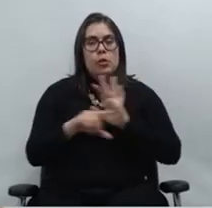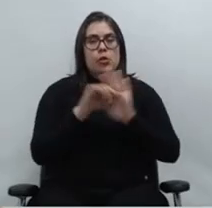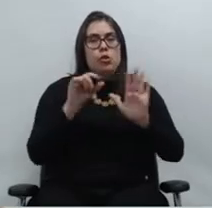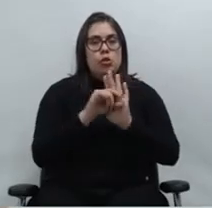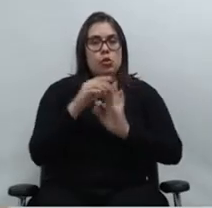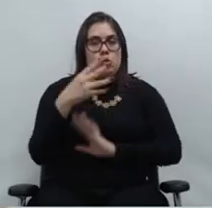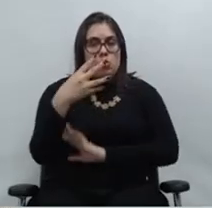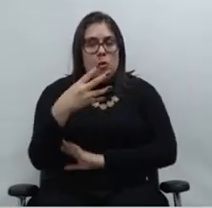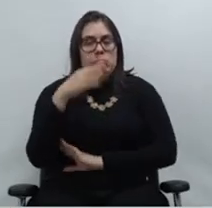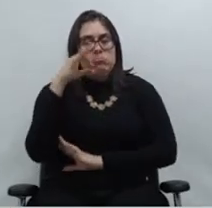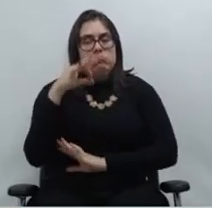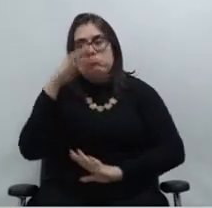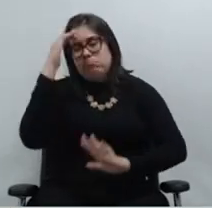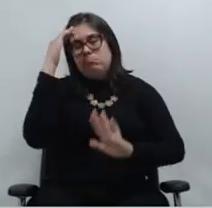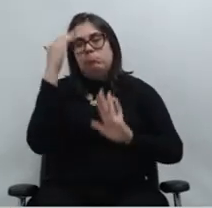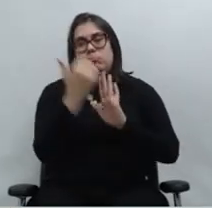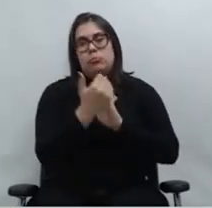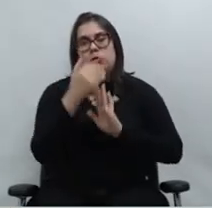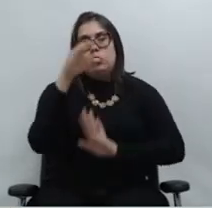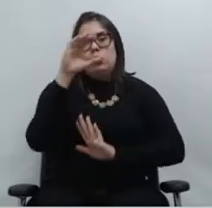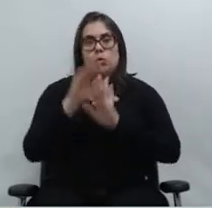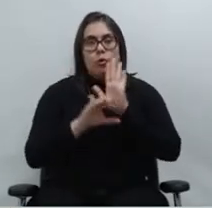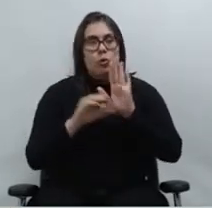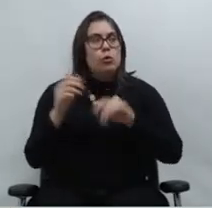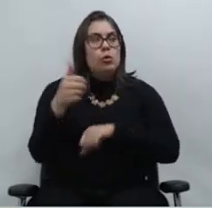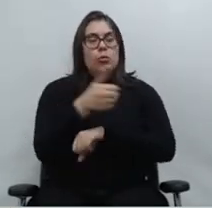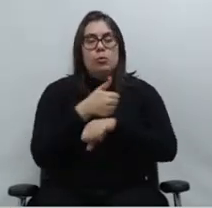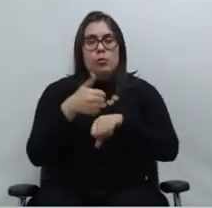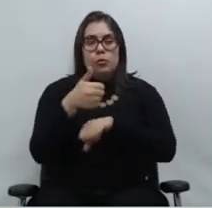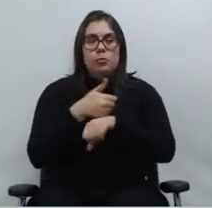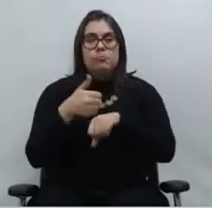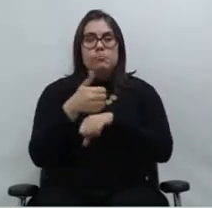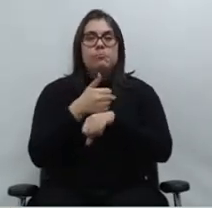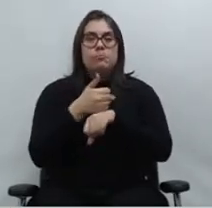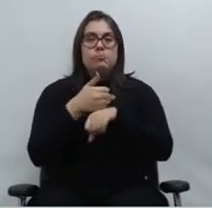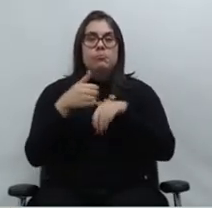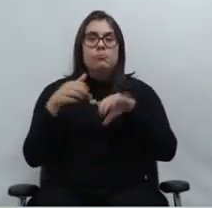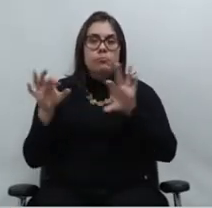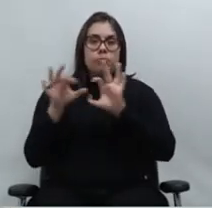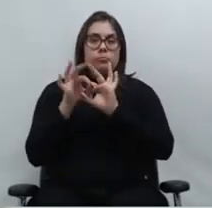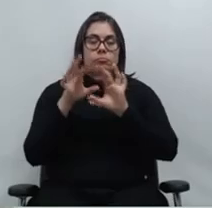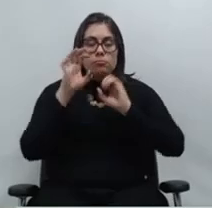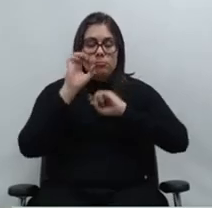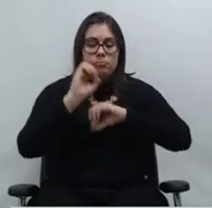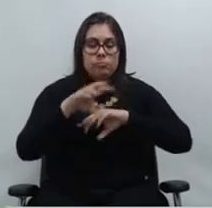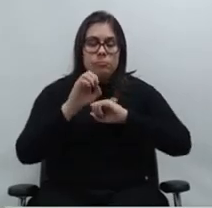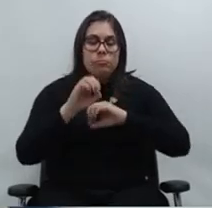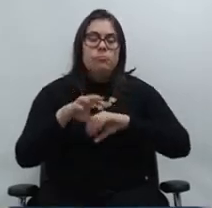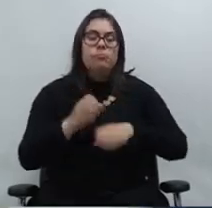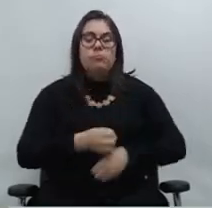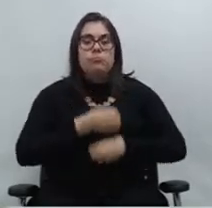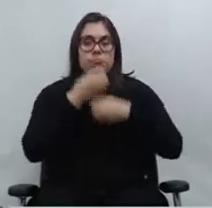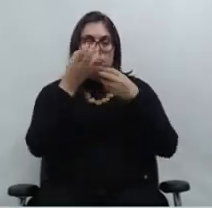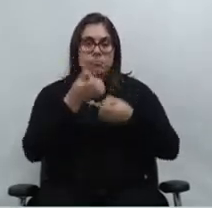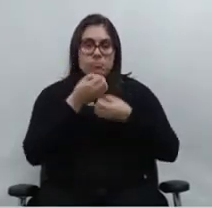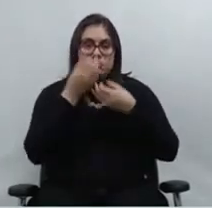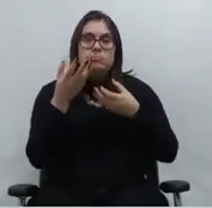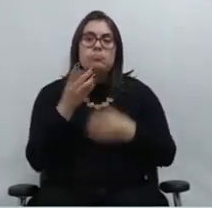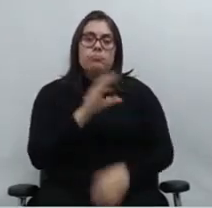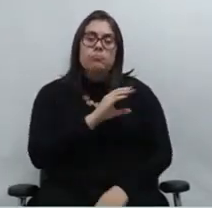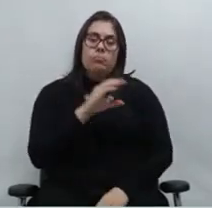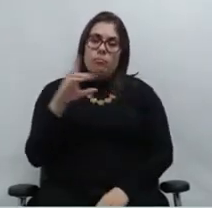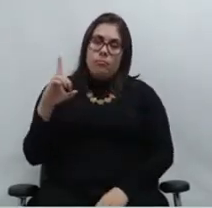referida normativa, como currículo profissional e acadêmico, comprovante de vínculo com a instituição de ensino, manifestação de anuência do defensor público